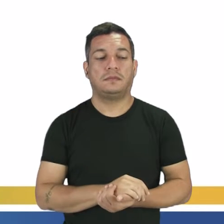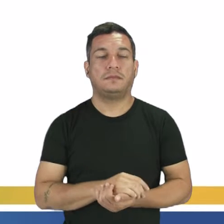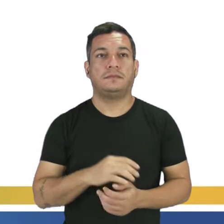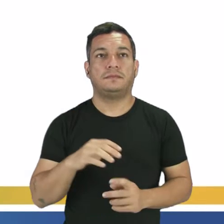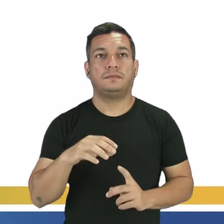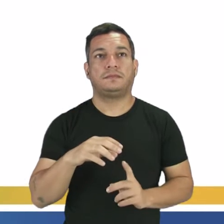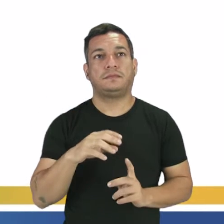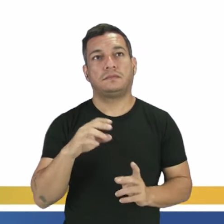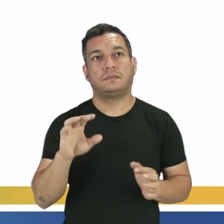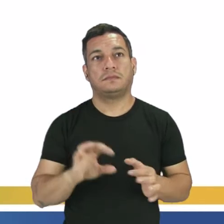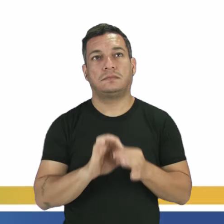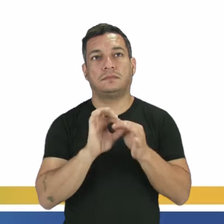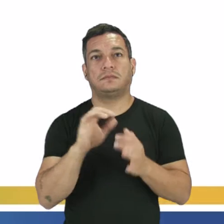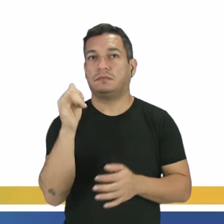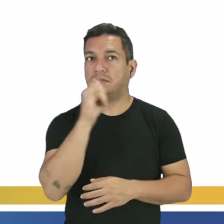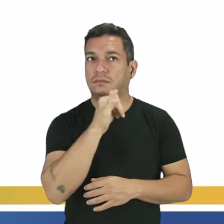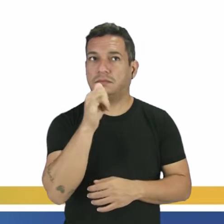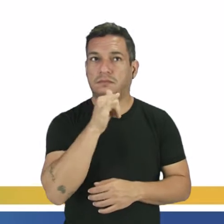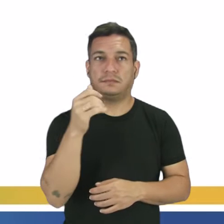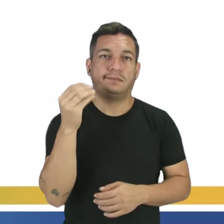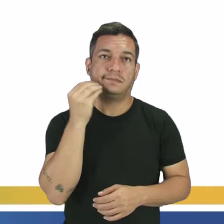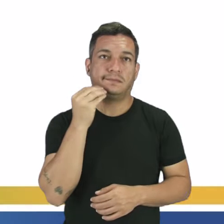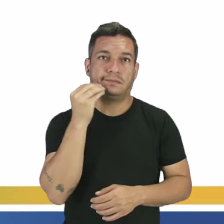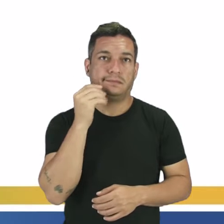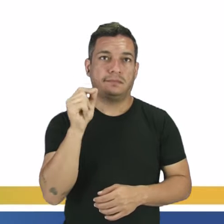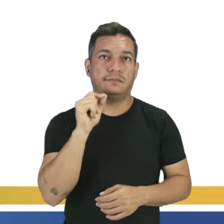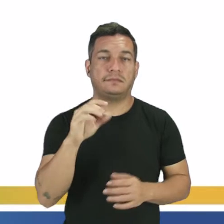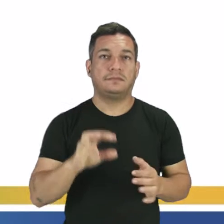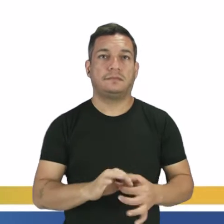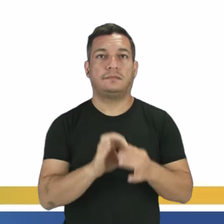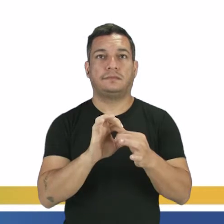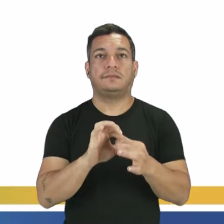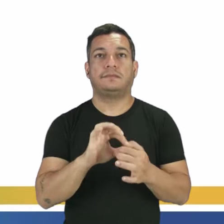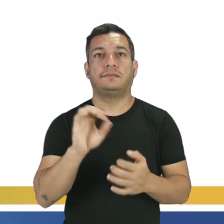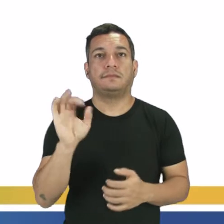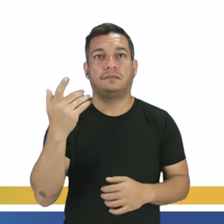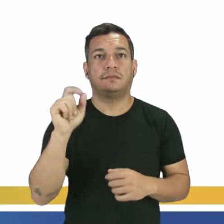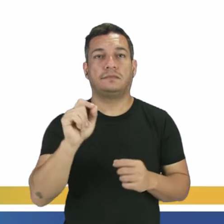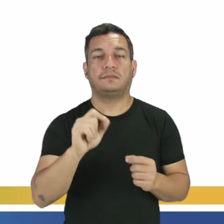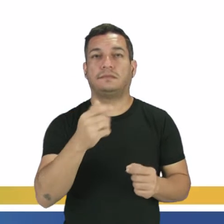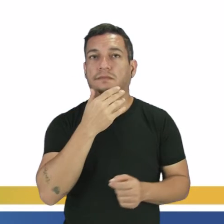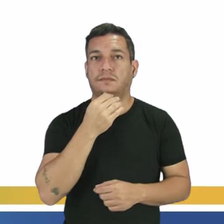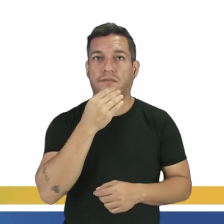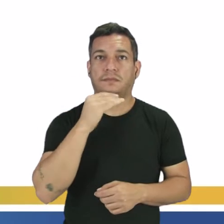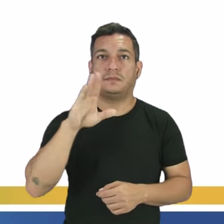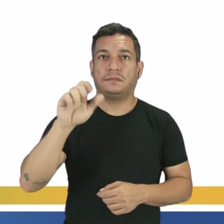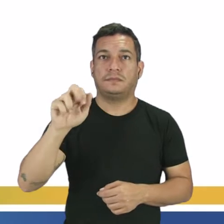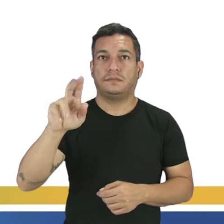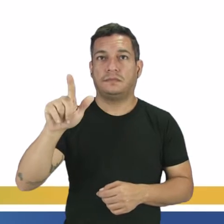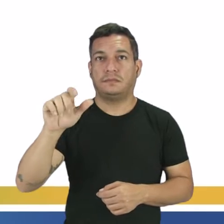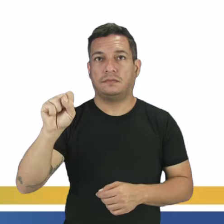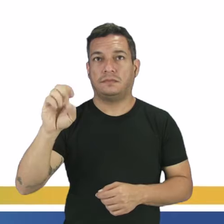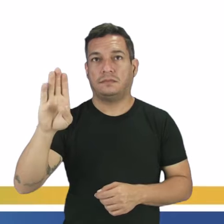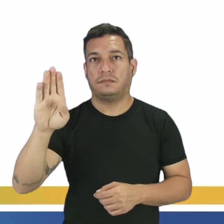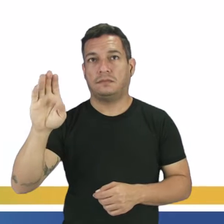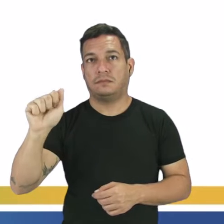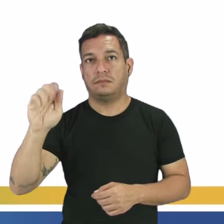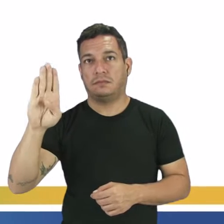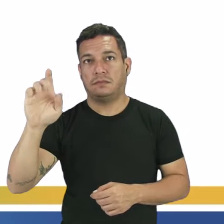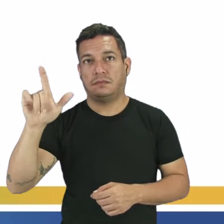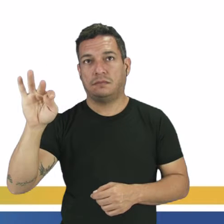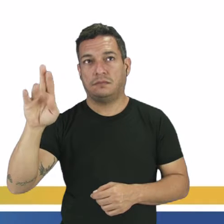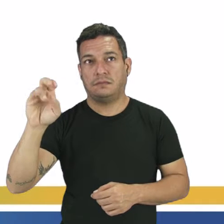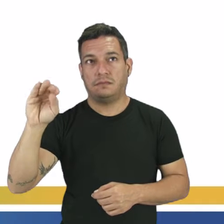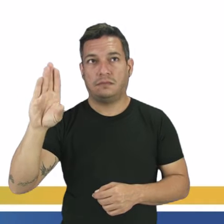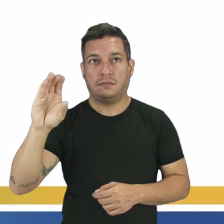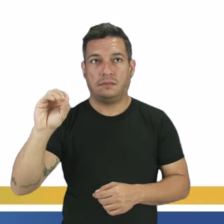Unificação italiana. A primeira tentativa de unificação foi realizada pelo Carlos Alberto, rei de Piemonte